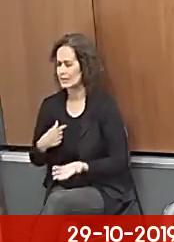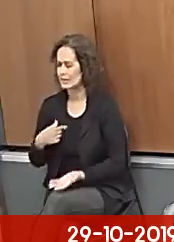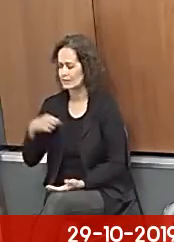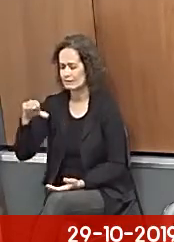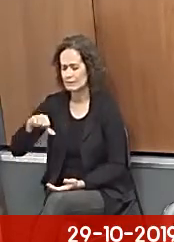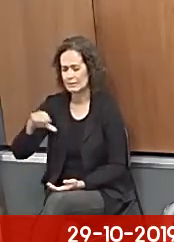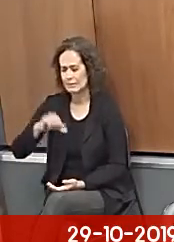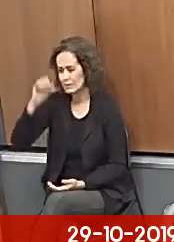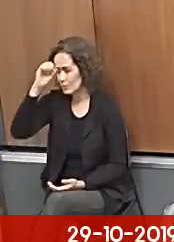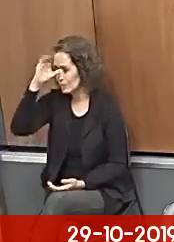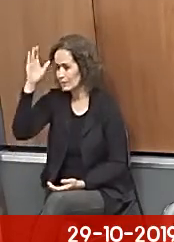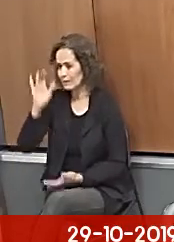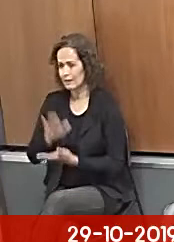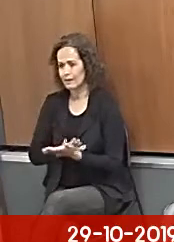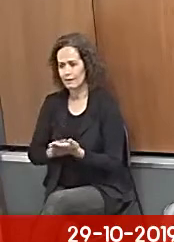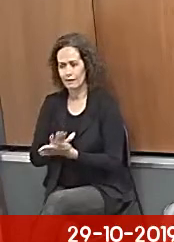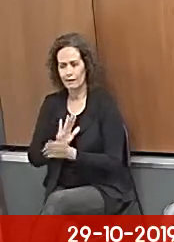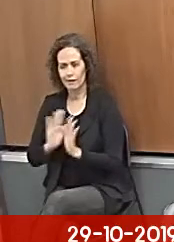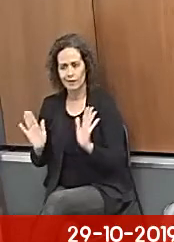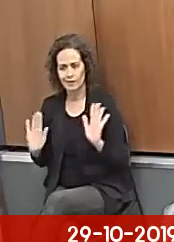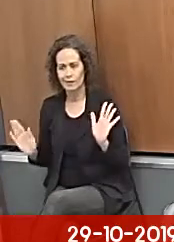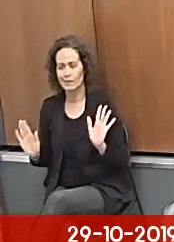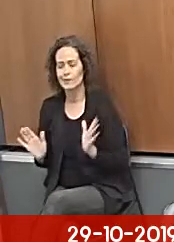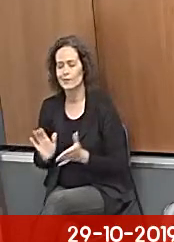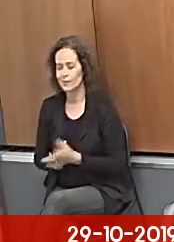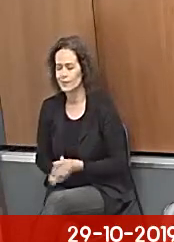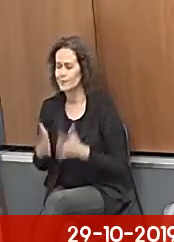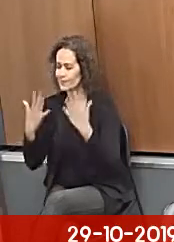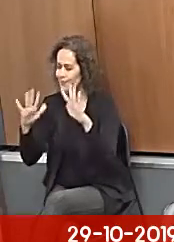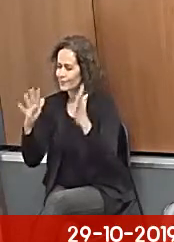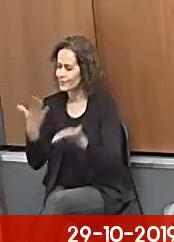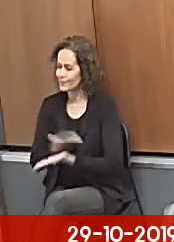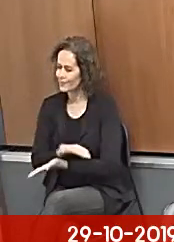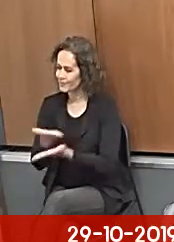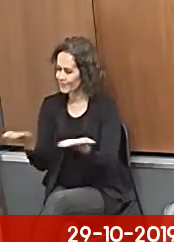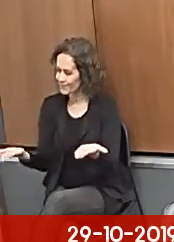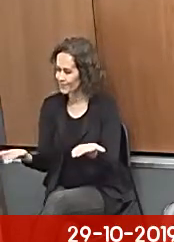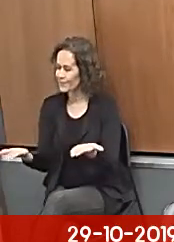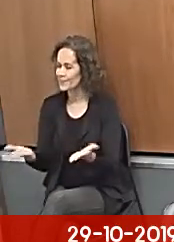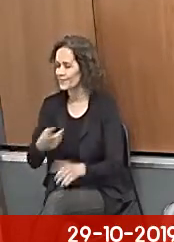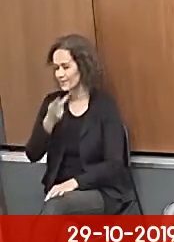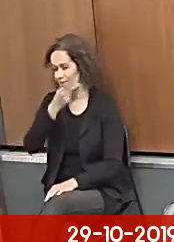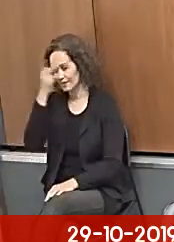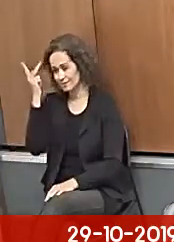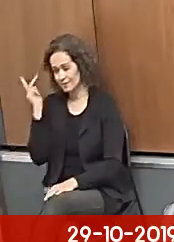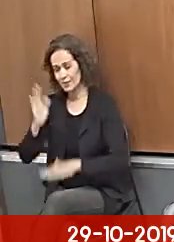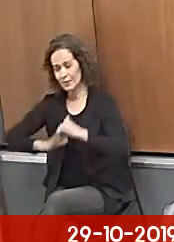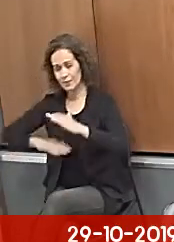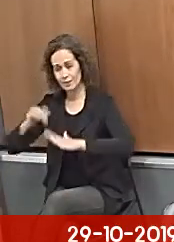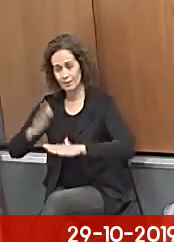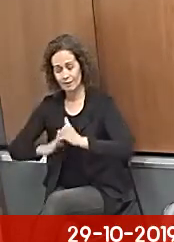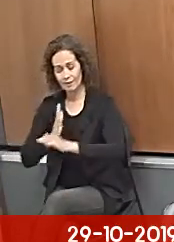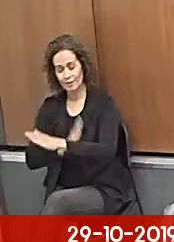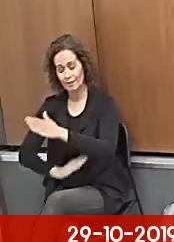a respeito do negócio. Então, parabenizo a vocês, atletas, a entidade. Eu sei que não é